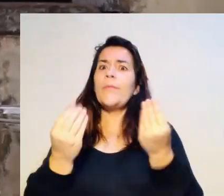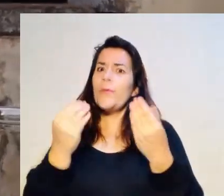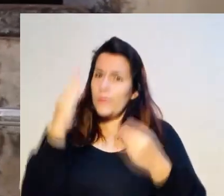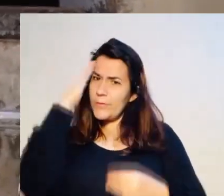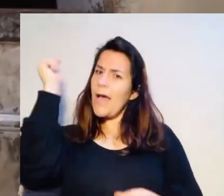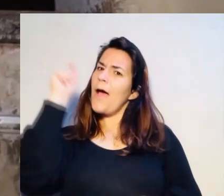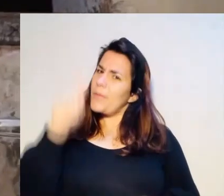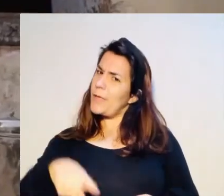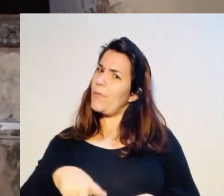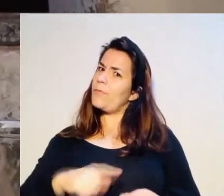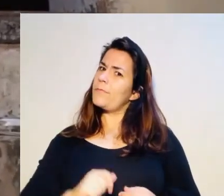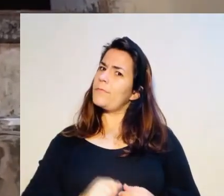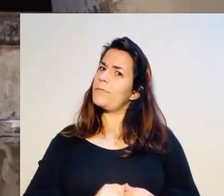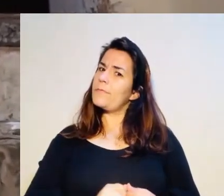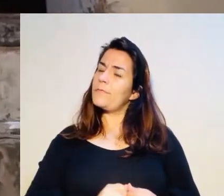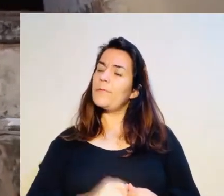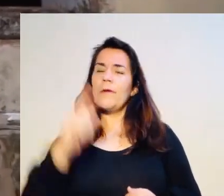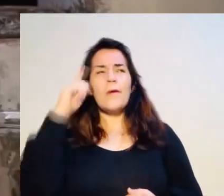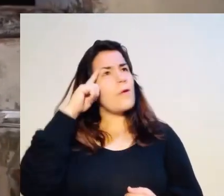muito da sábia, não?